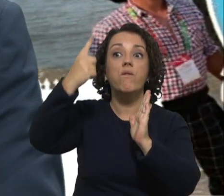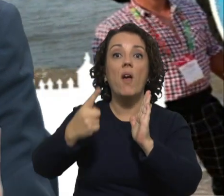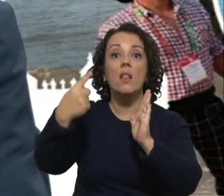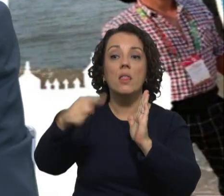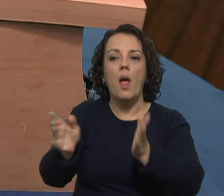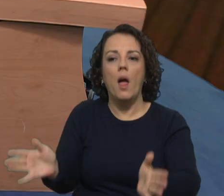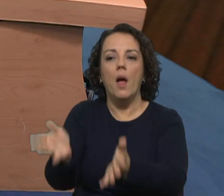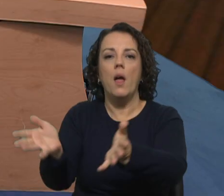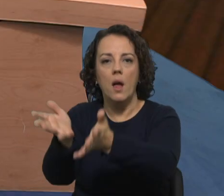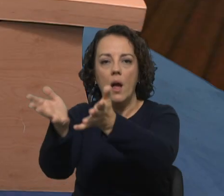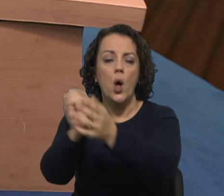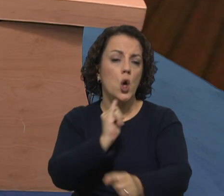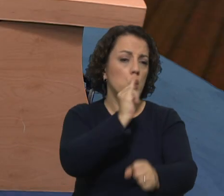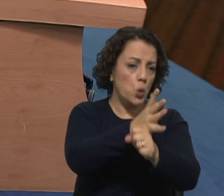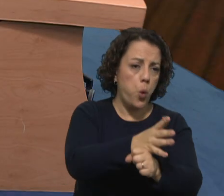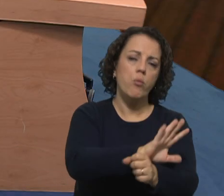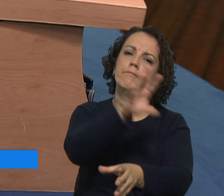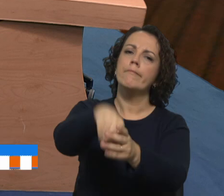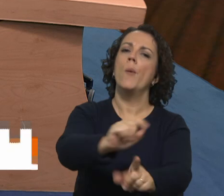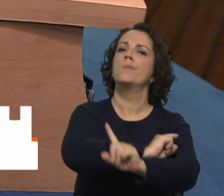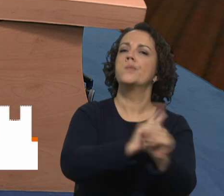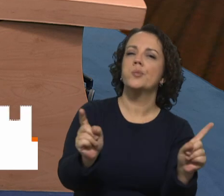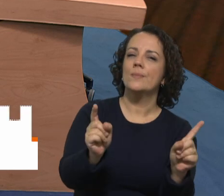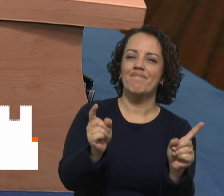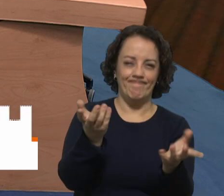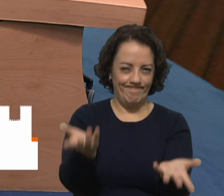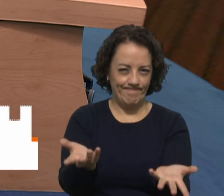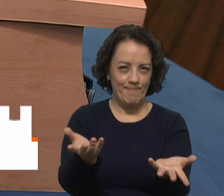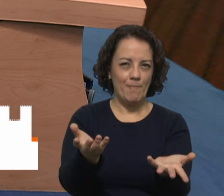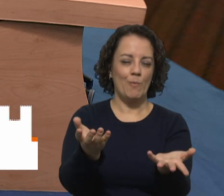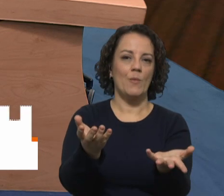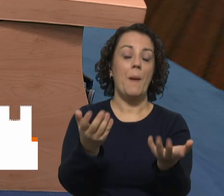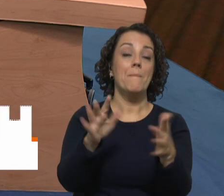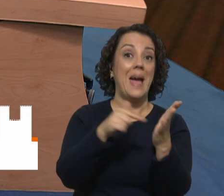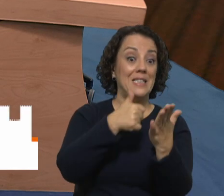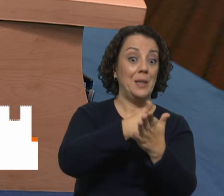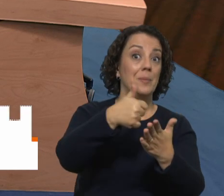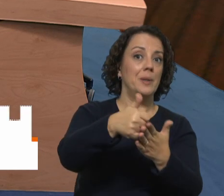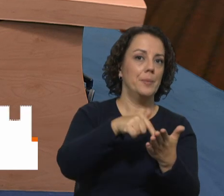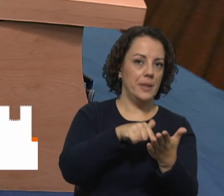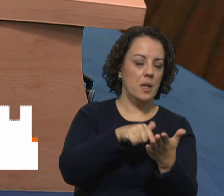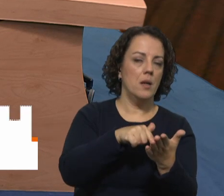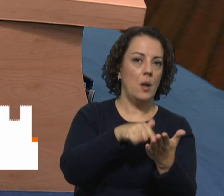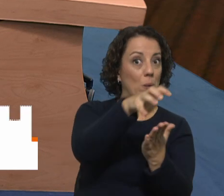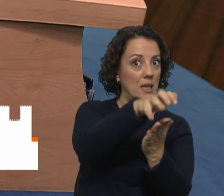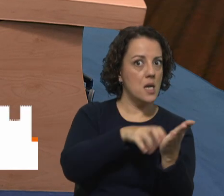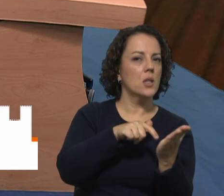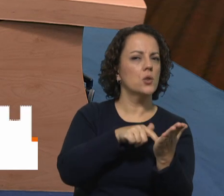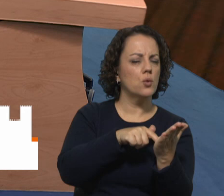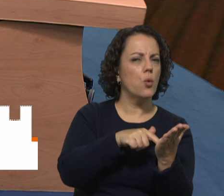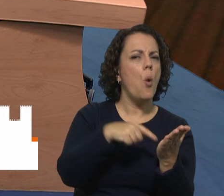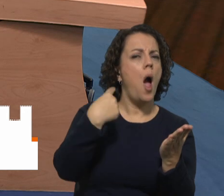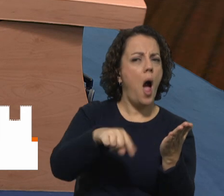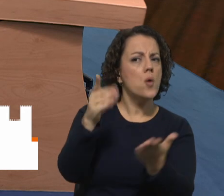seja, os outros, seguramente, não têm lá lugar. Mas o interessante no texto bíblico e na Bíblia é que também existem outras